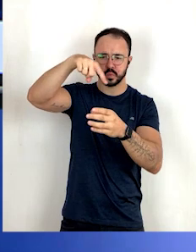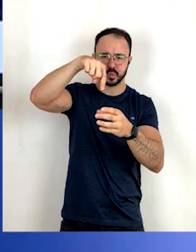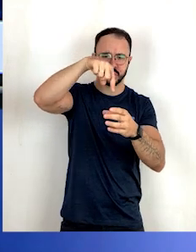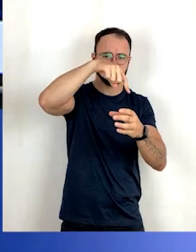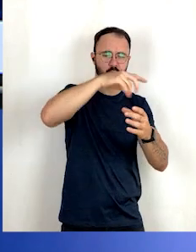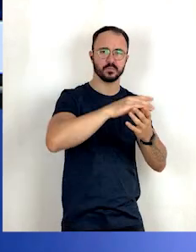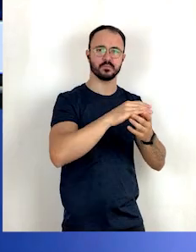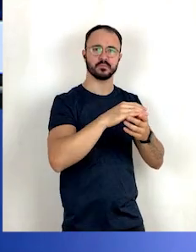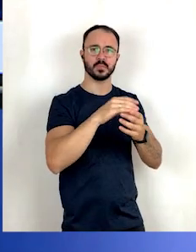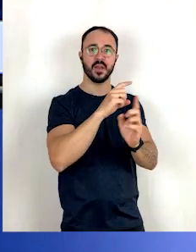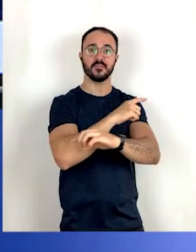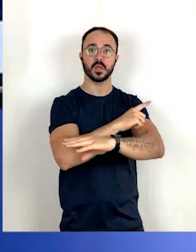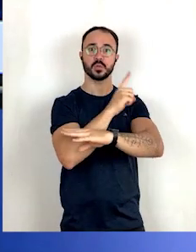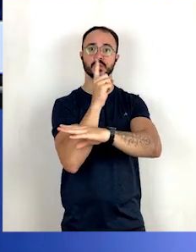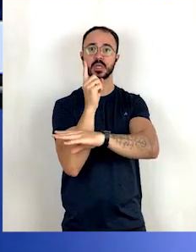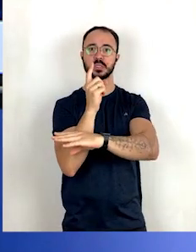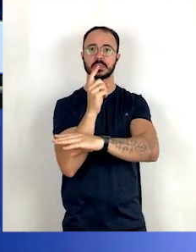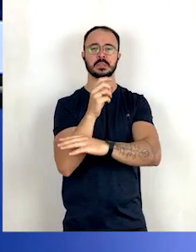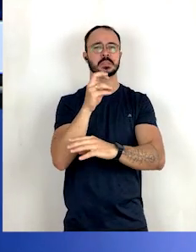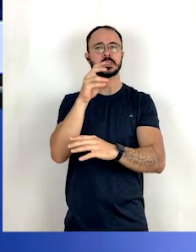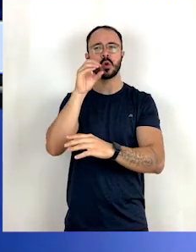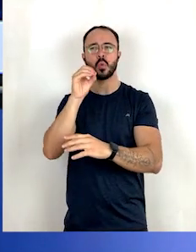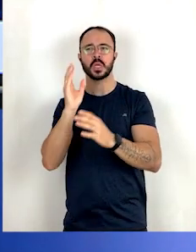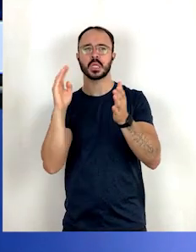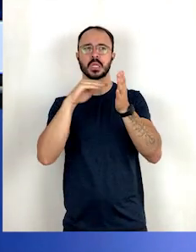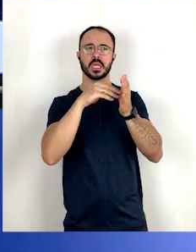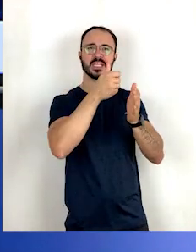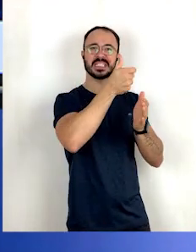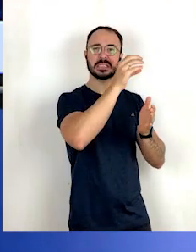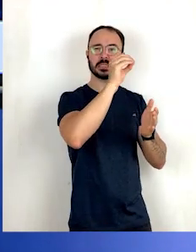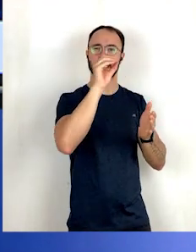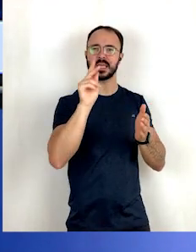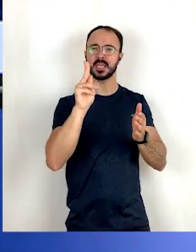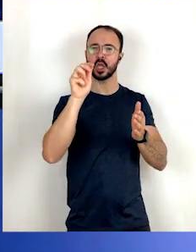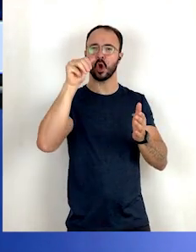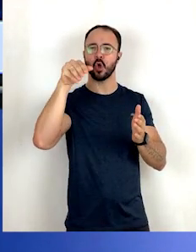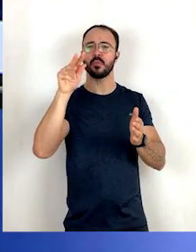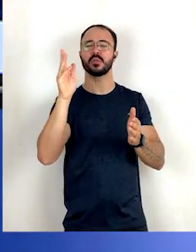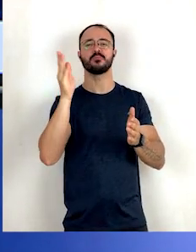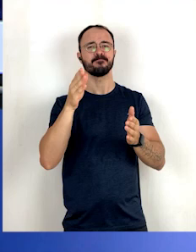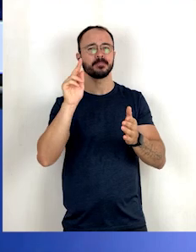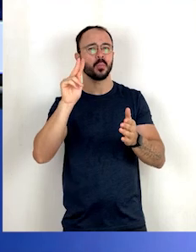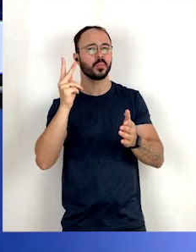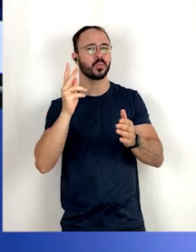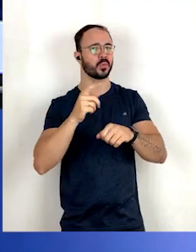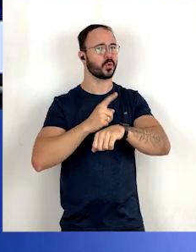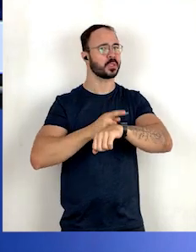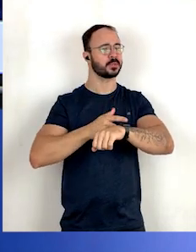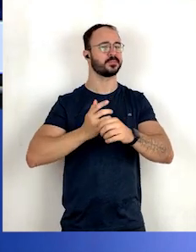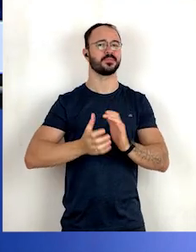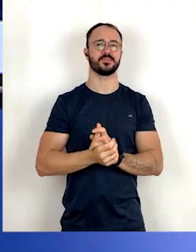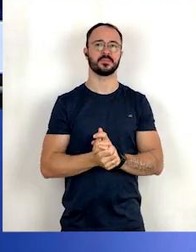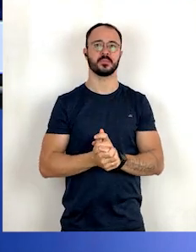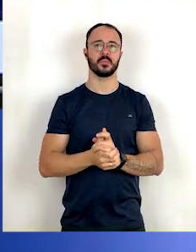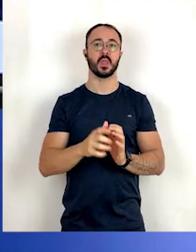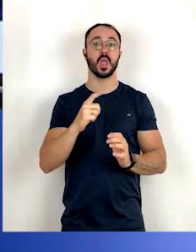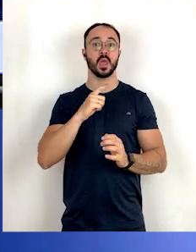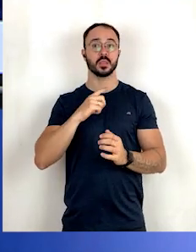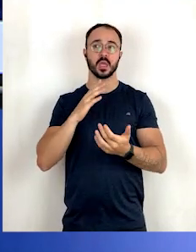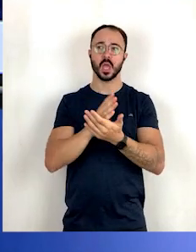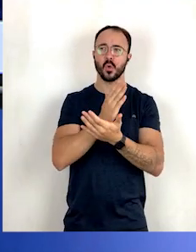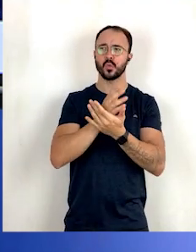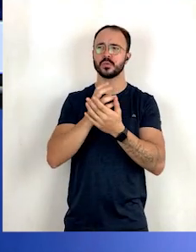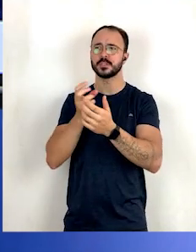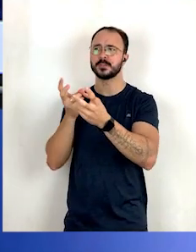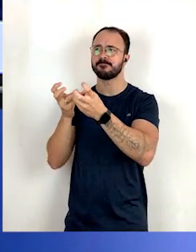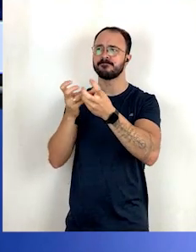entre 60 km por hora e 100 km por hora. Há registros de alguns furacões com velocidade de